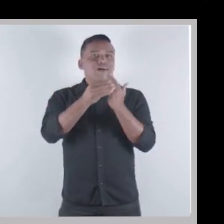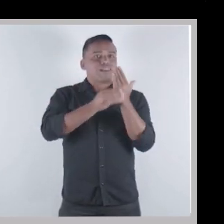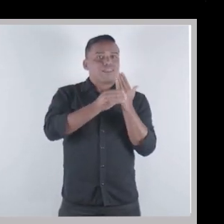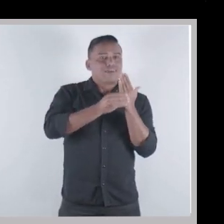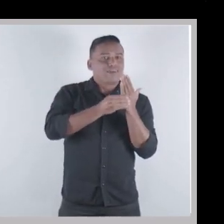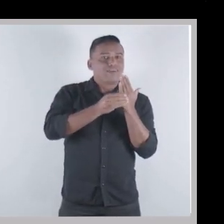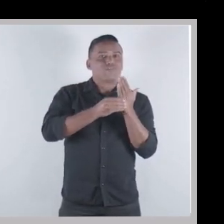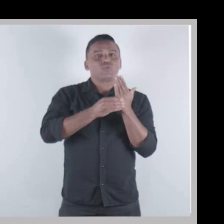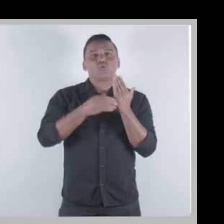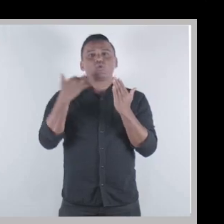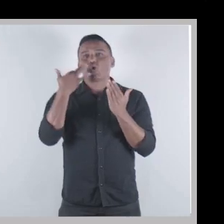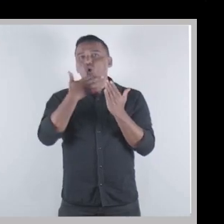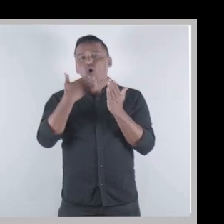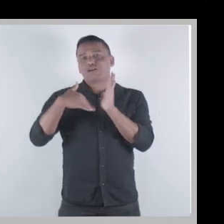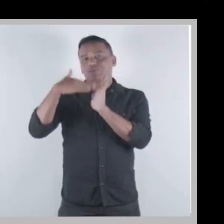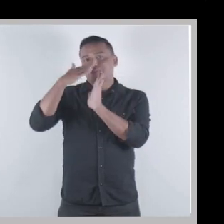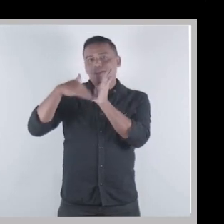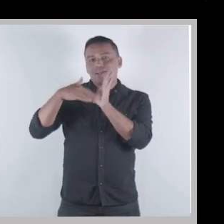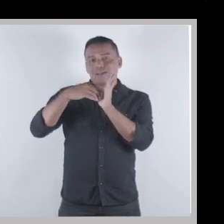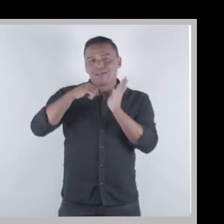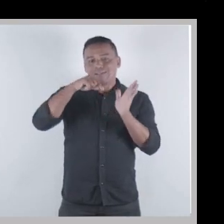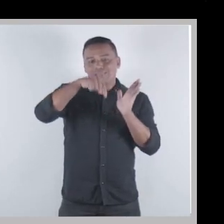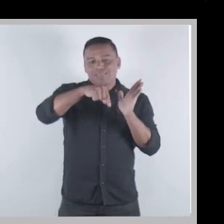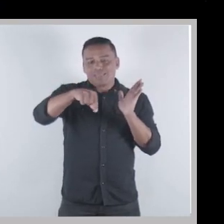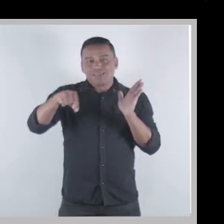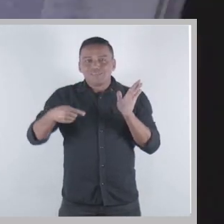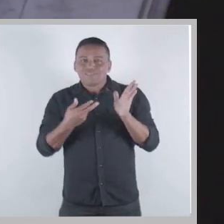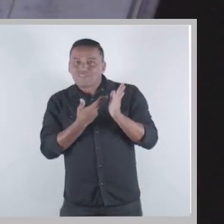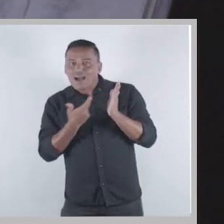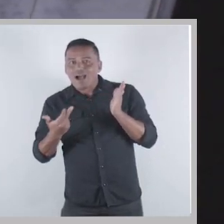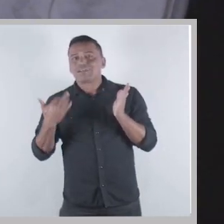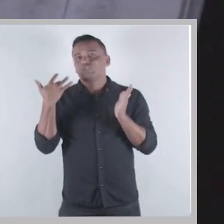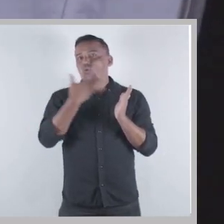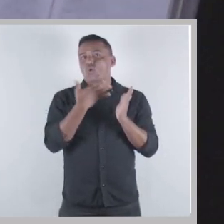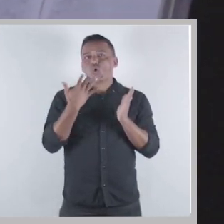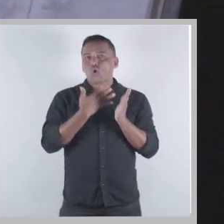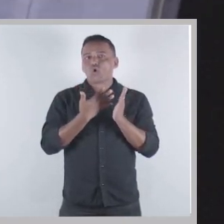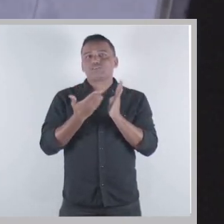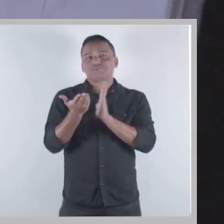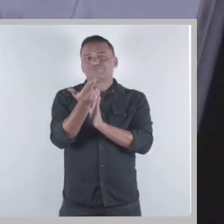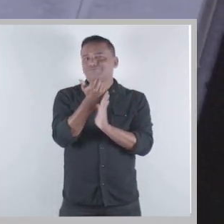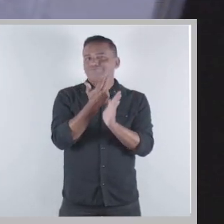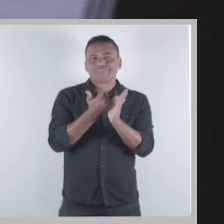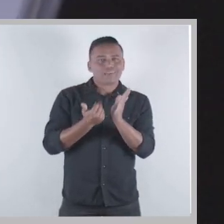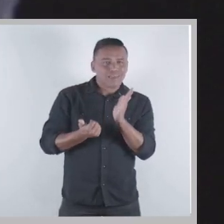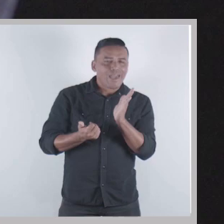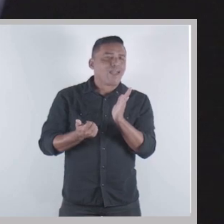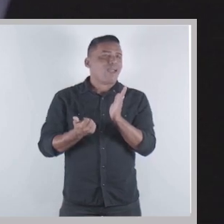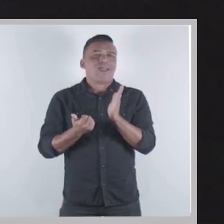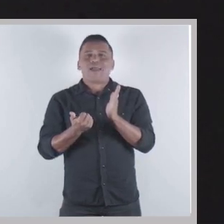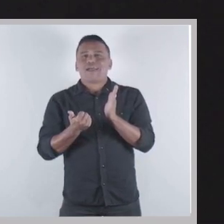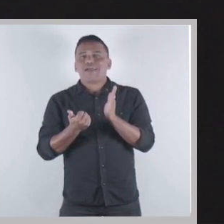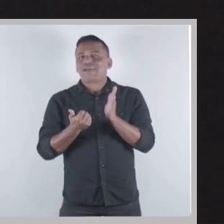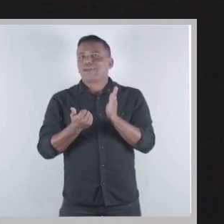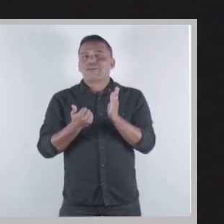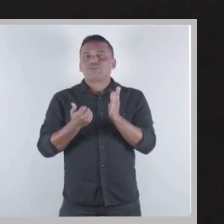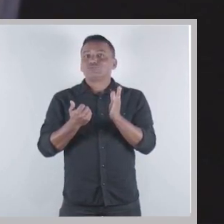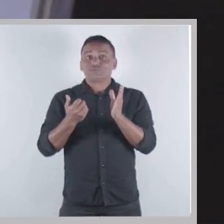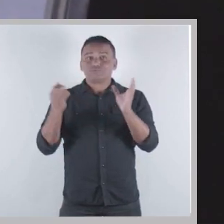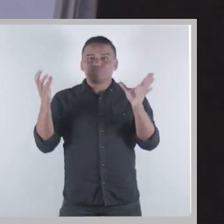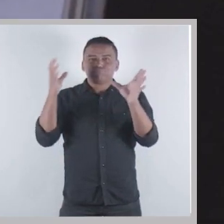usei aquarela e nanquim. São ilustrações com muito ruído, de tons